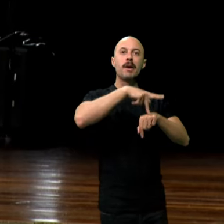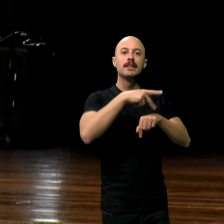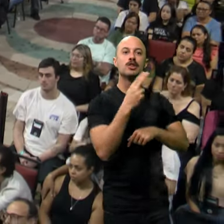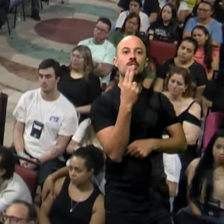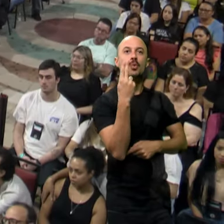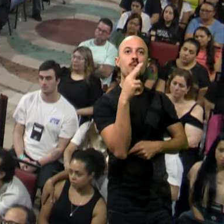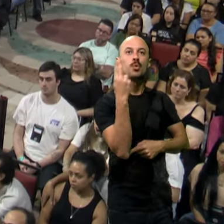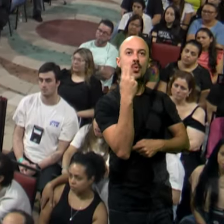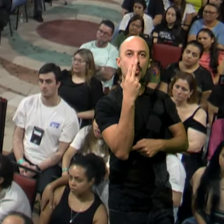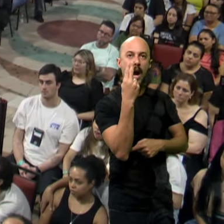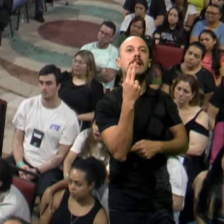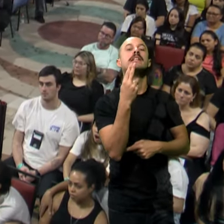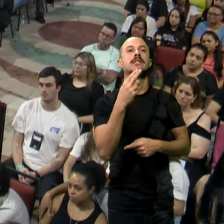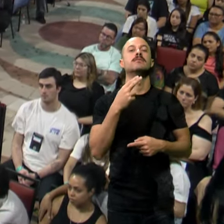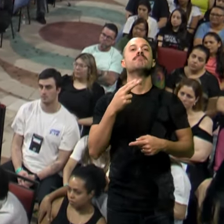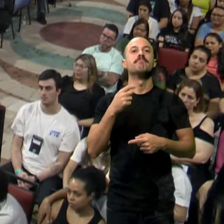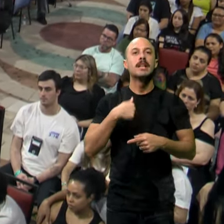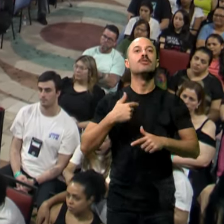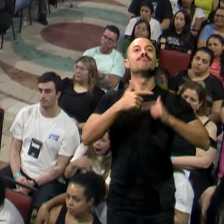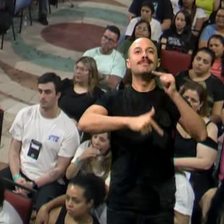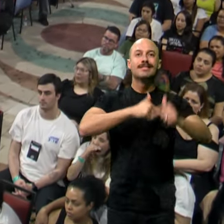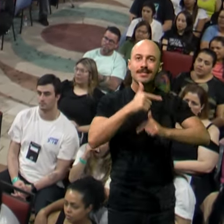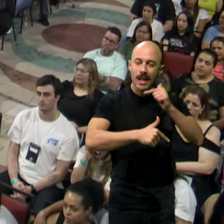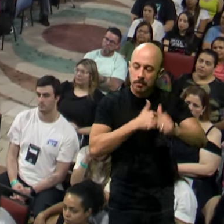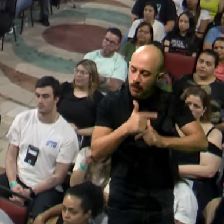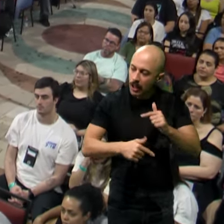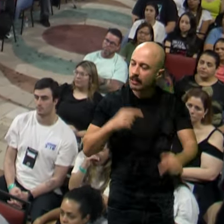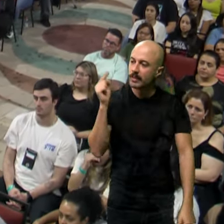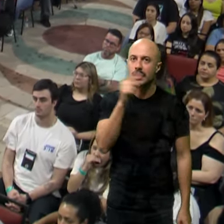dia. Está aqui?